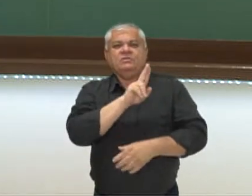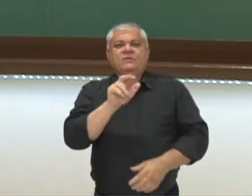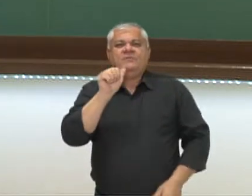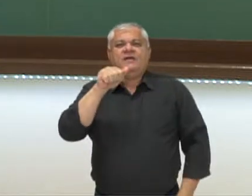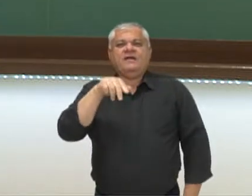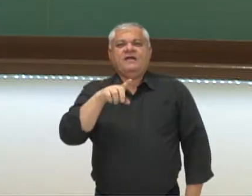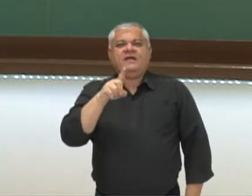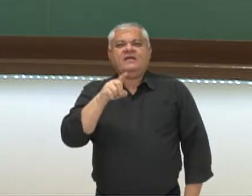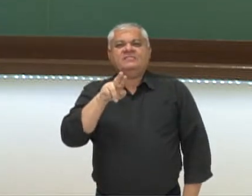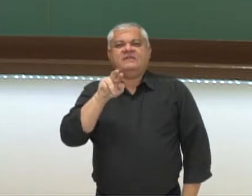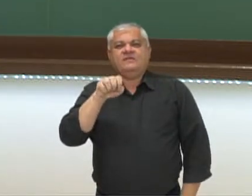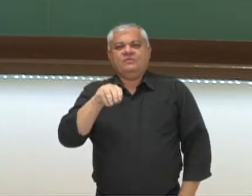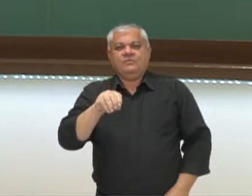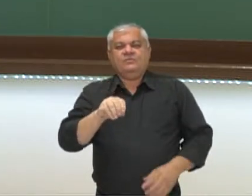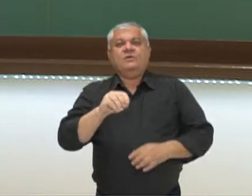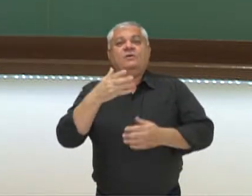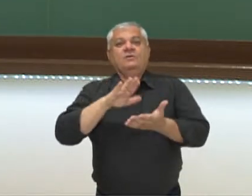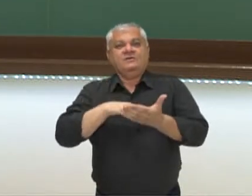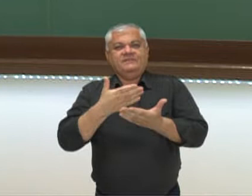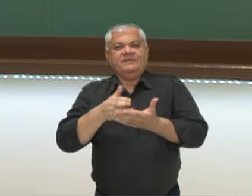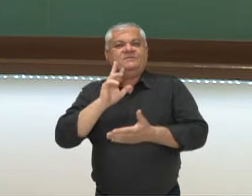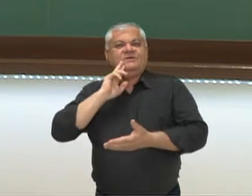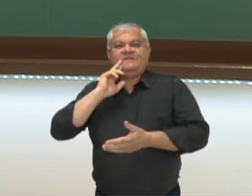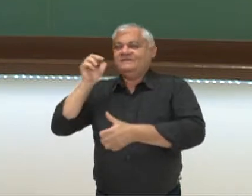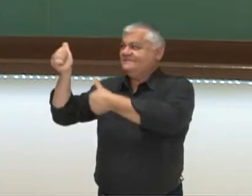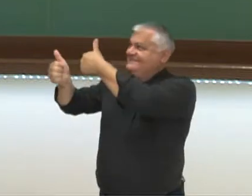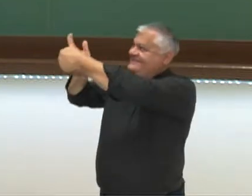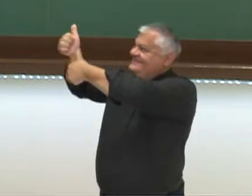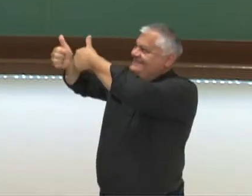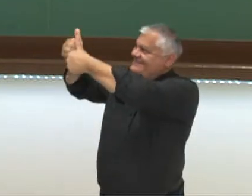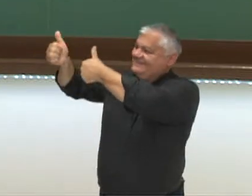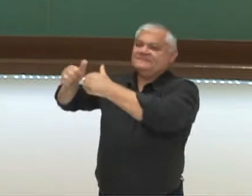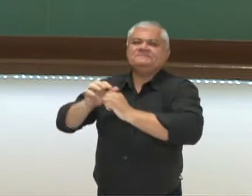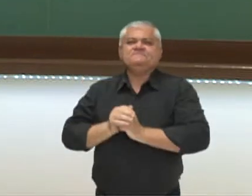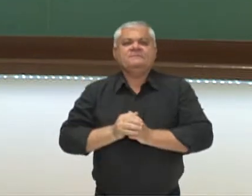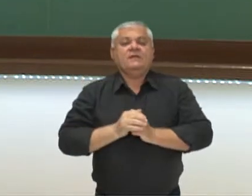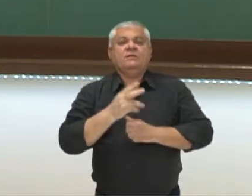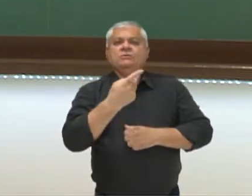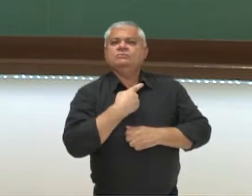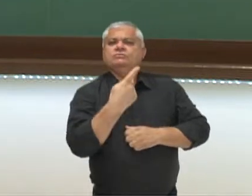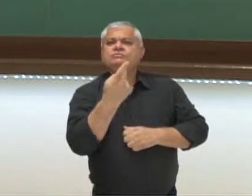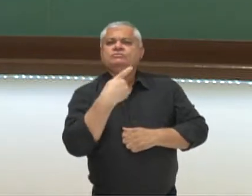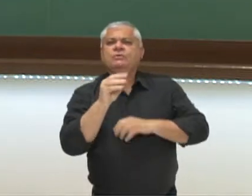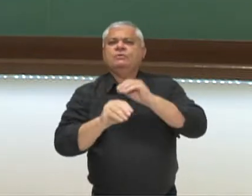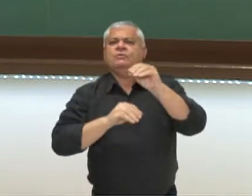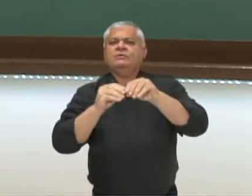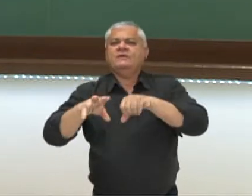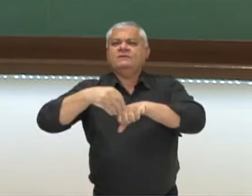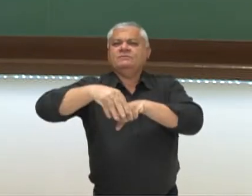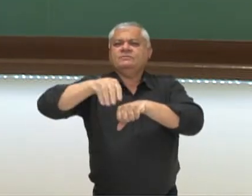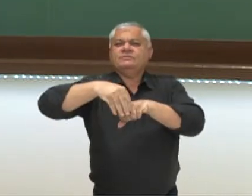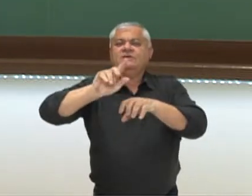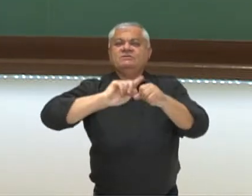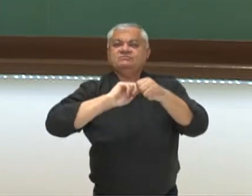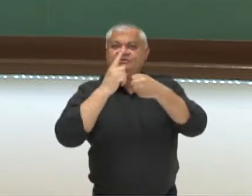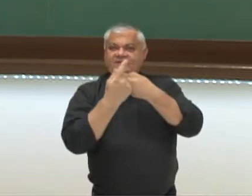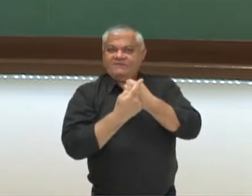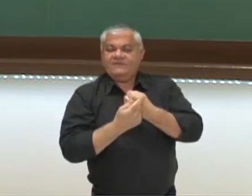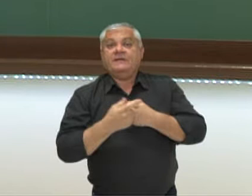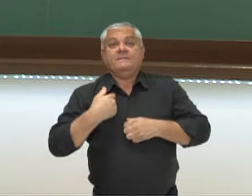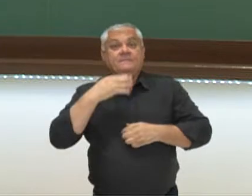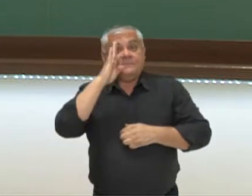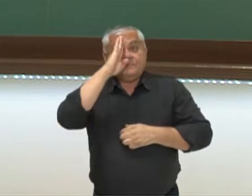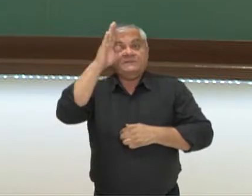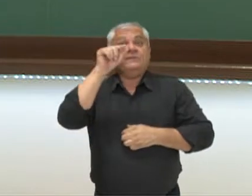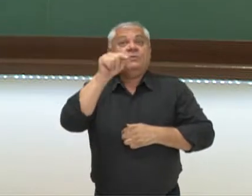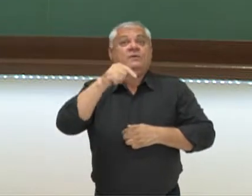professor de Geografia e juntamente comigo temos aqui o Ronaldo. Tudo bem, Ronaldo? E nós juntos vamos levar até você um pouquinho da Geografia, principalmente da